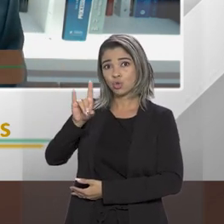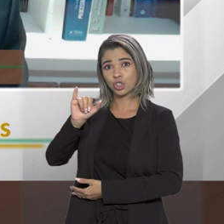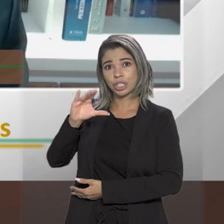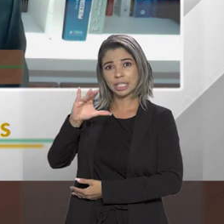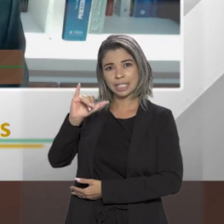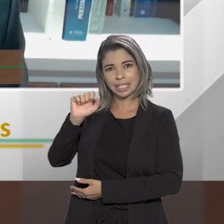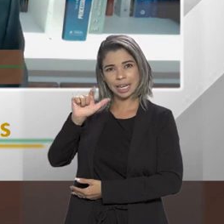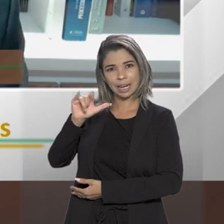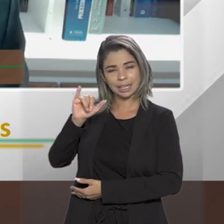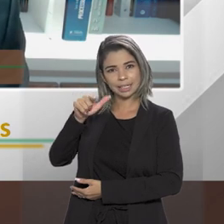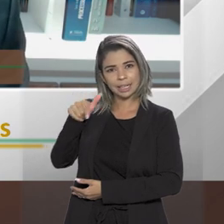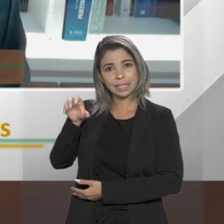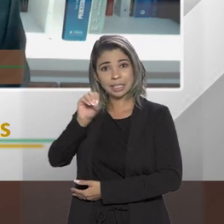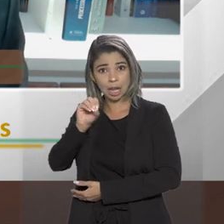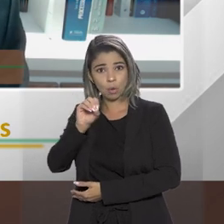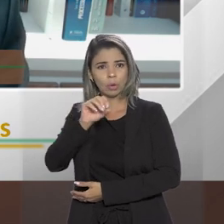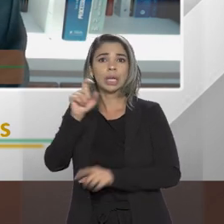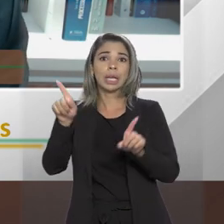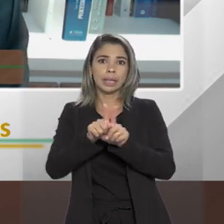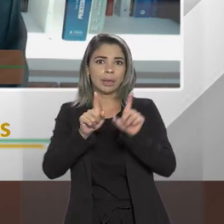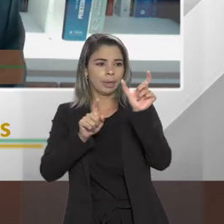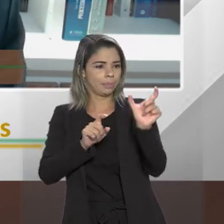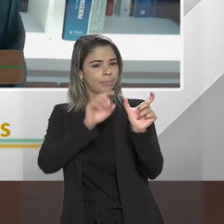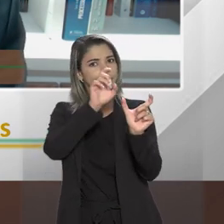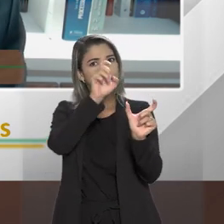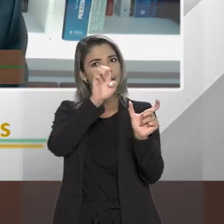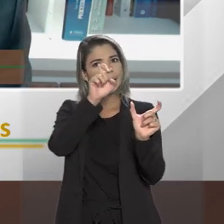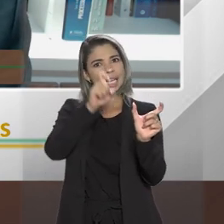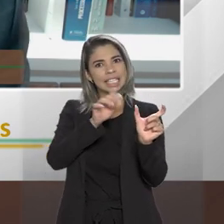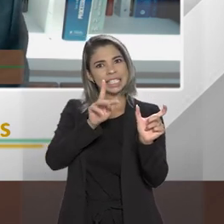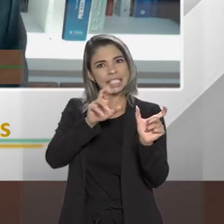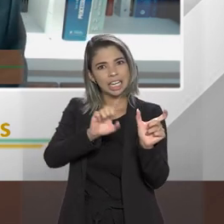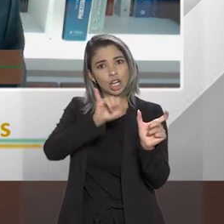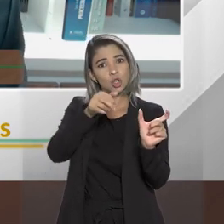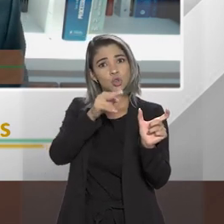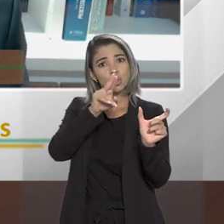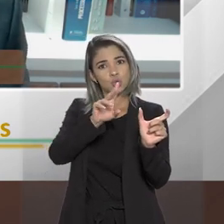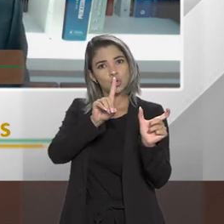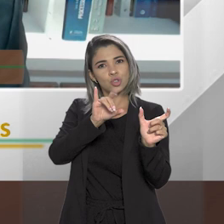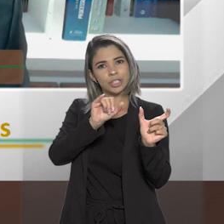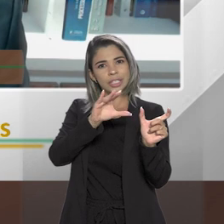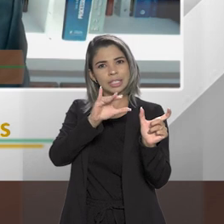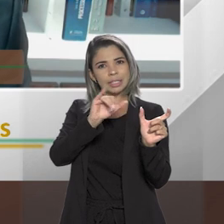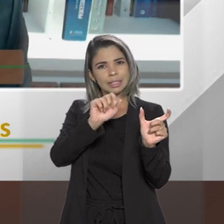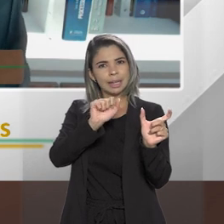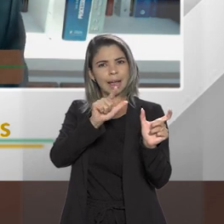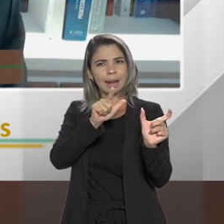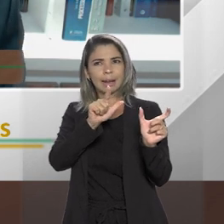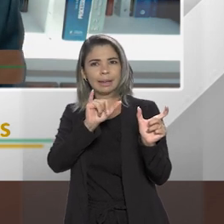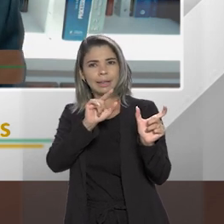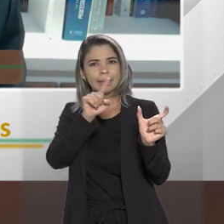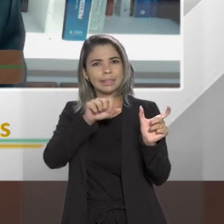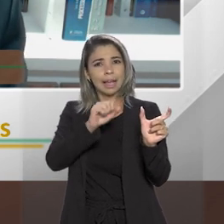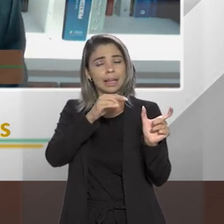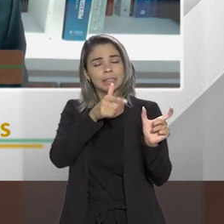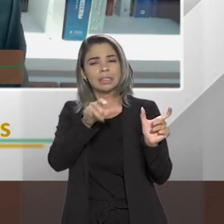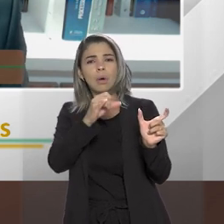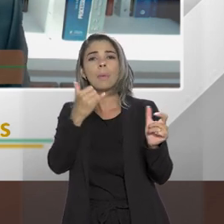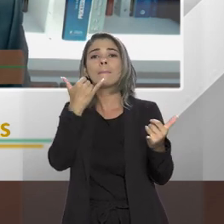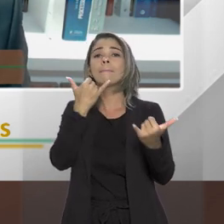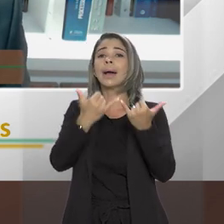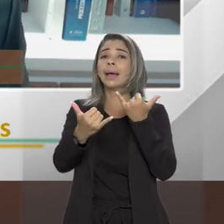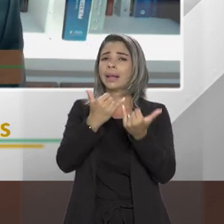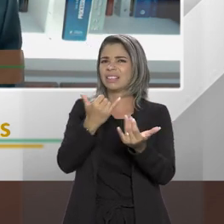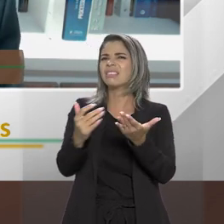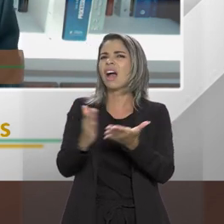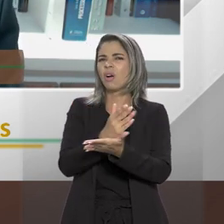extrajudicialização seriam sinônimos. Há, portanto, quem defenda que na prática seria a mesma coisa. Eu, por outro lado,